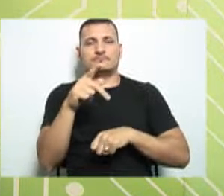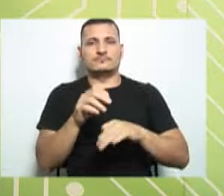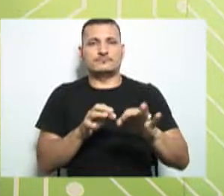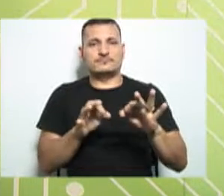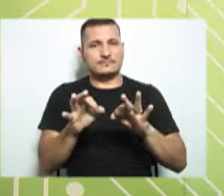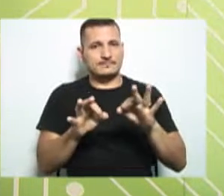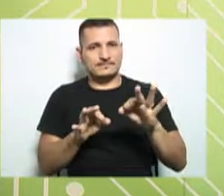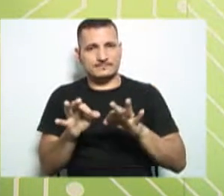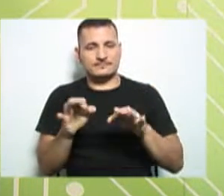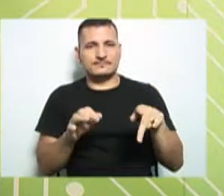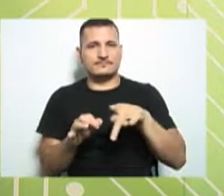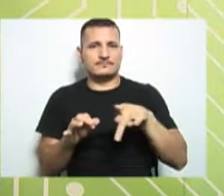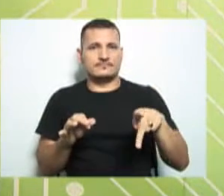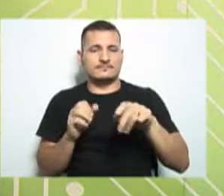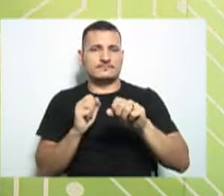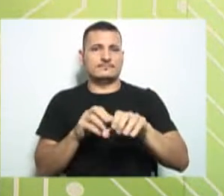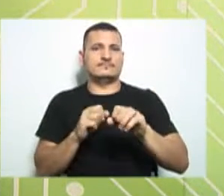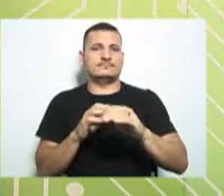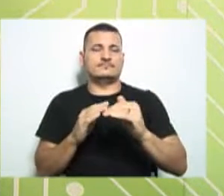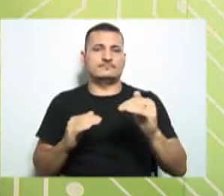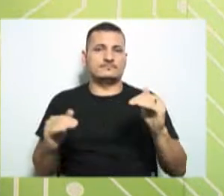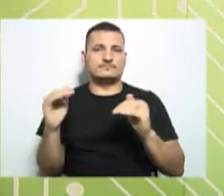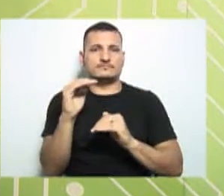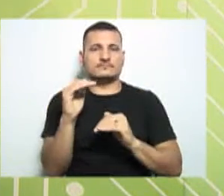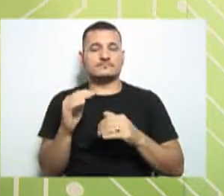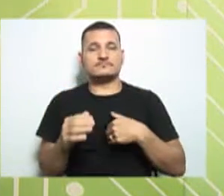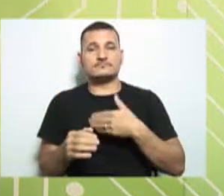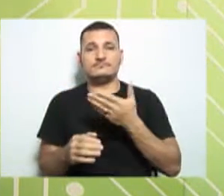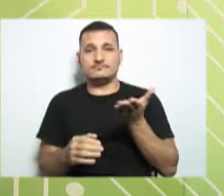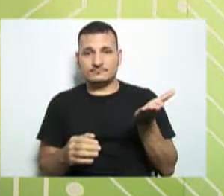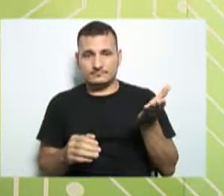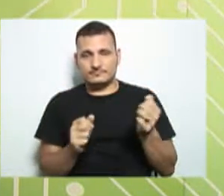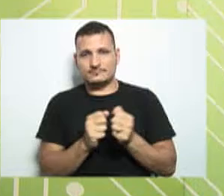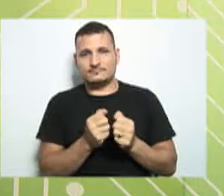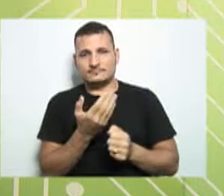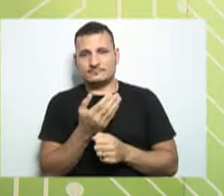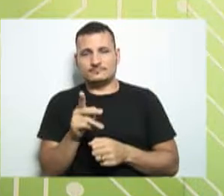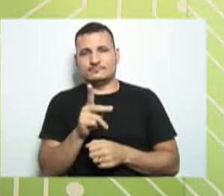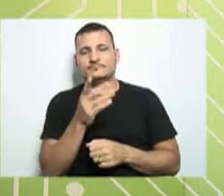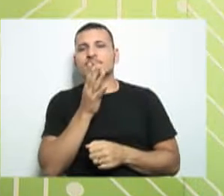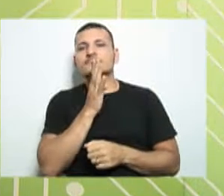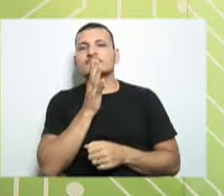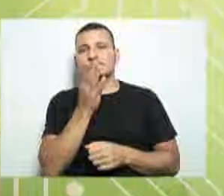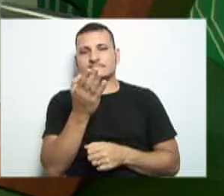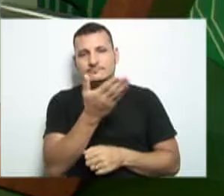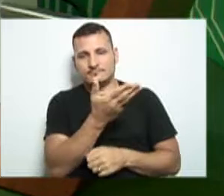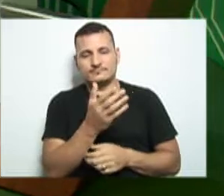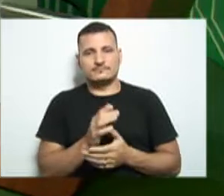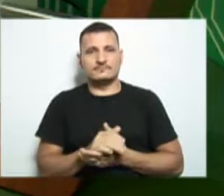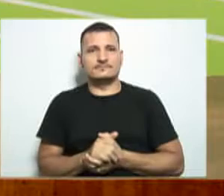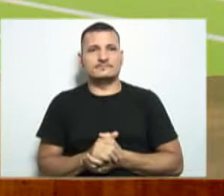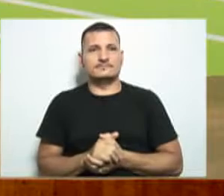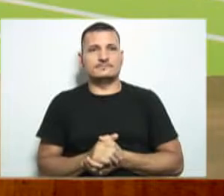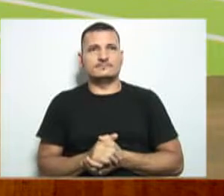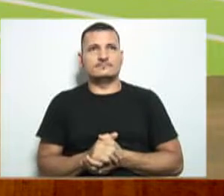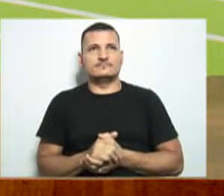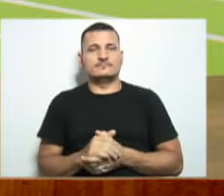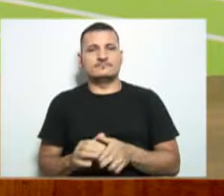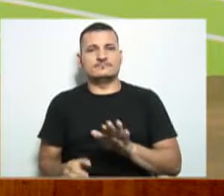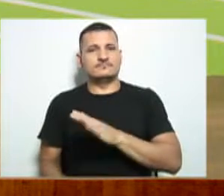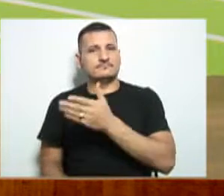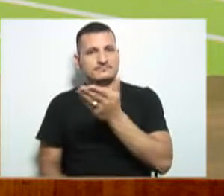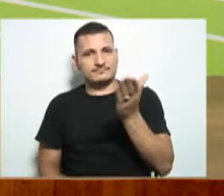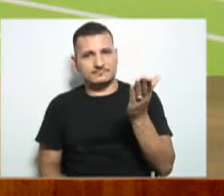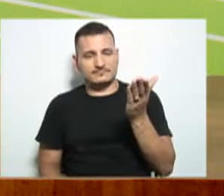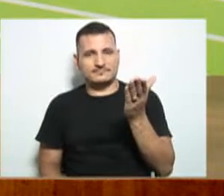Planejamento e Docência ao Ensino Superior. Estou aqui também com a professora que vocês já conhecem e ela vai se apresentar. Olá,